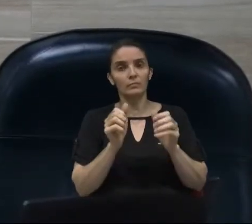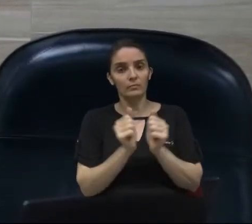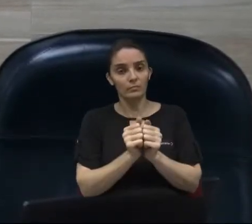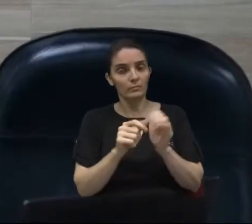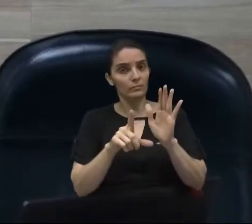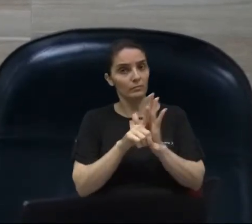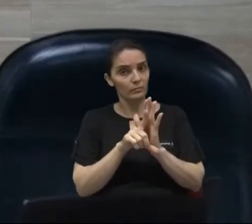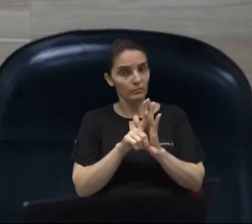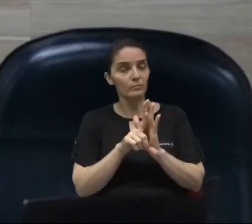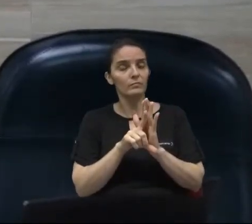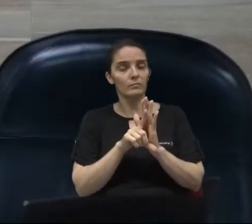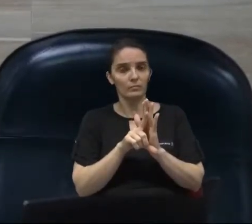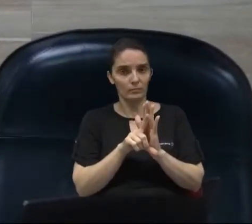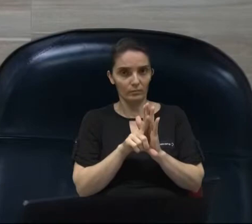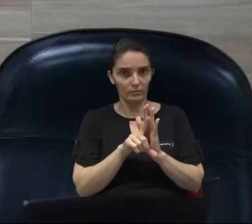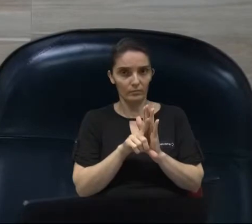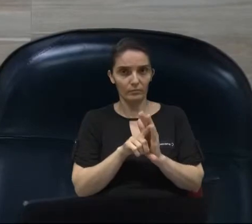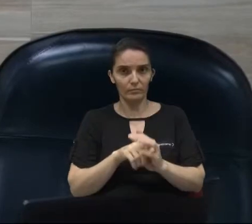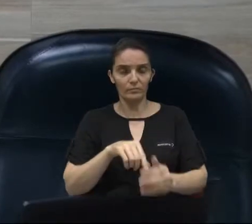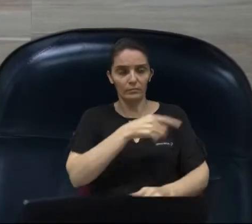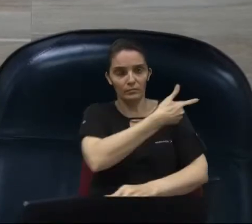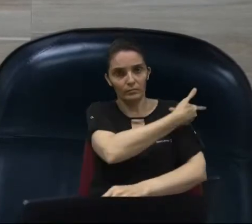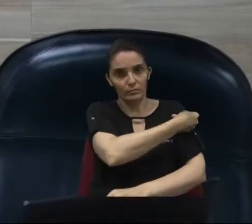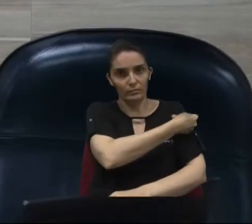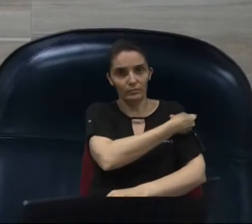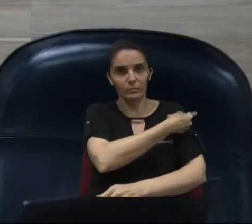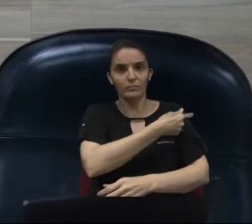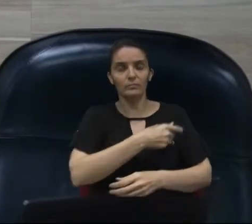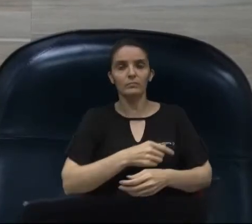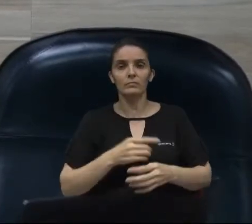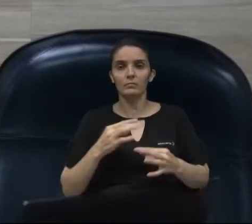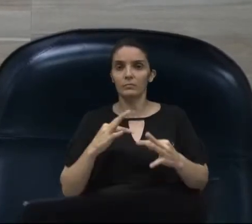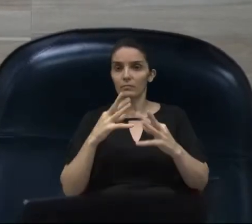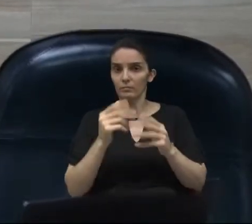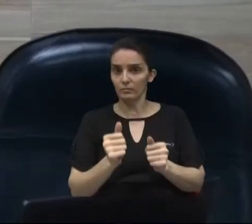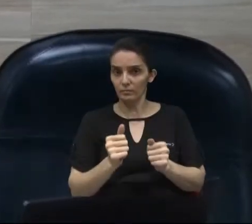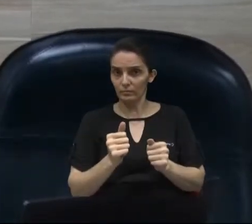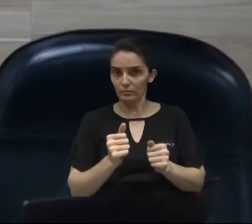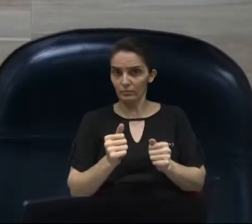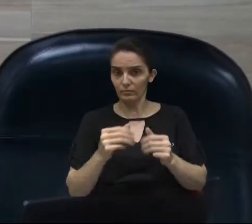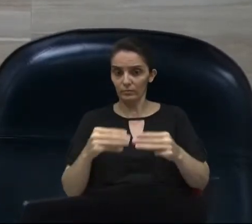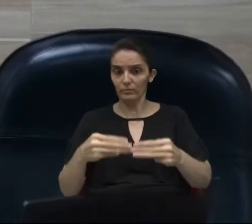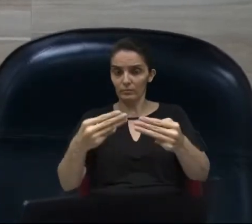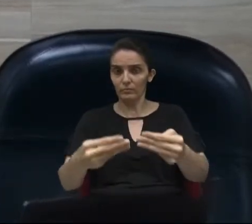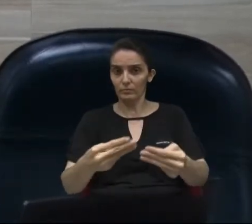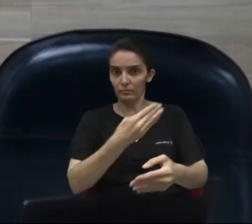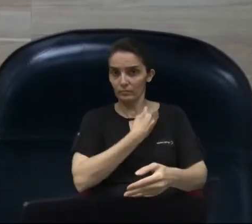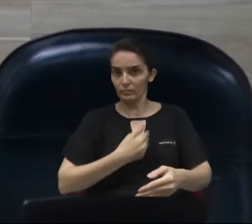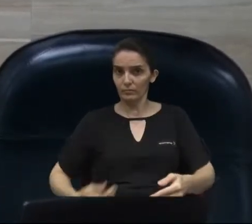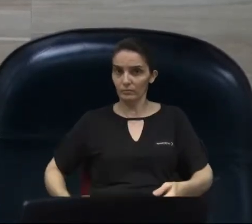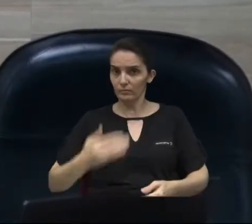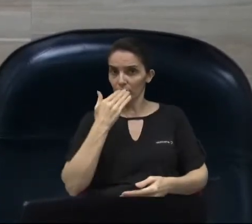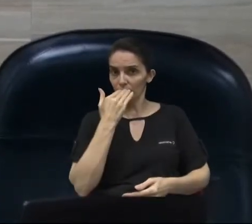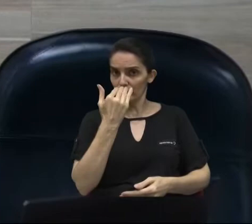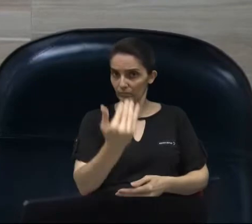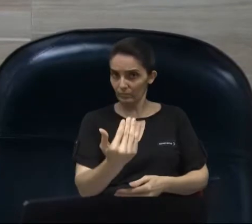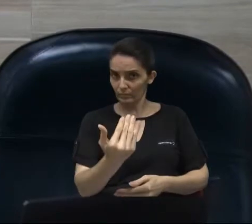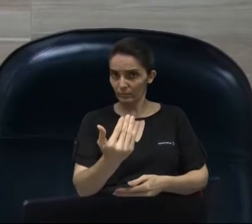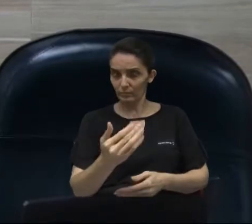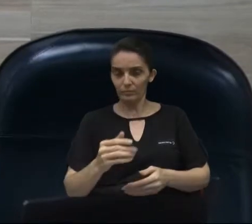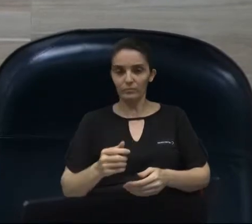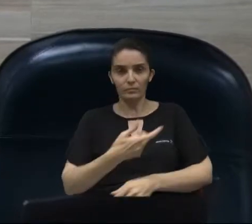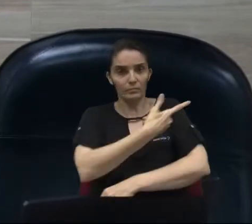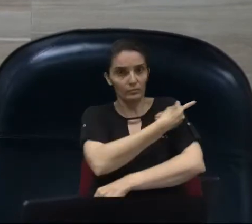lei. As vacinas são aquelas exigidas pelo Ministério, as que são dadas